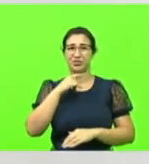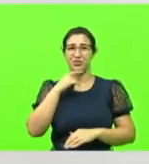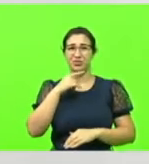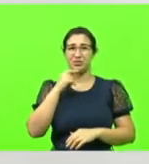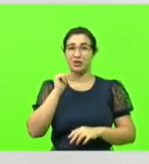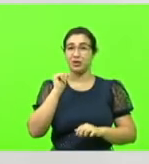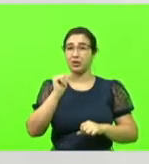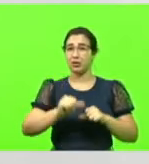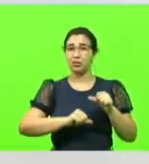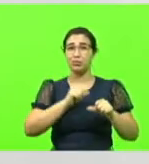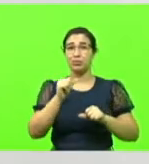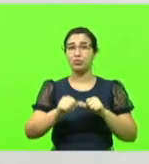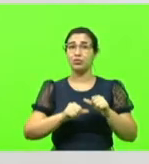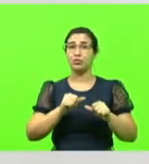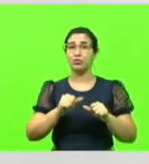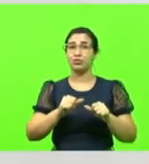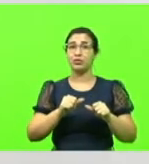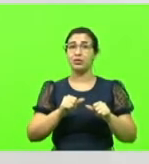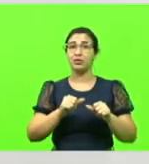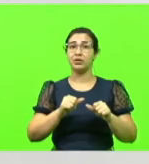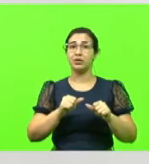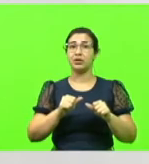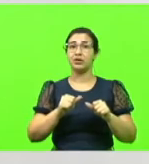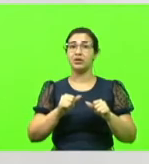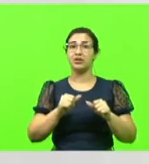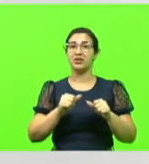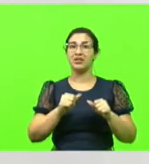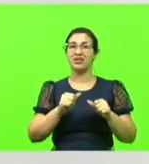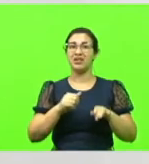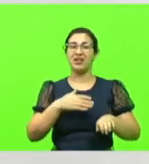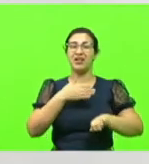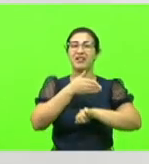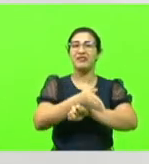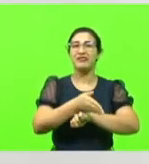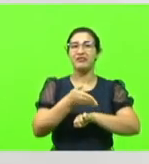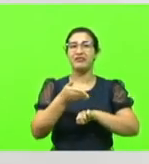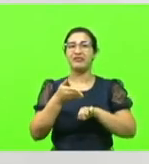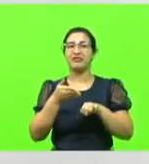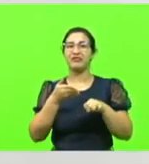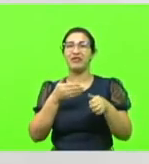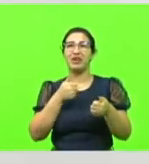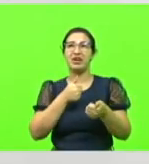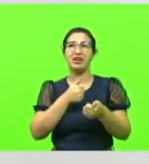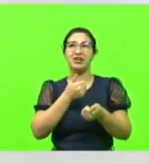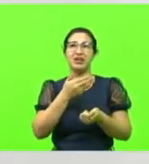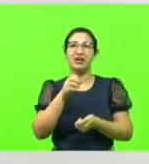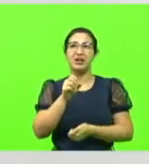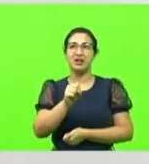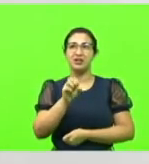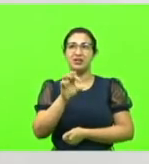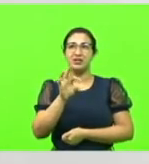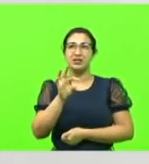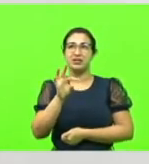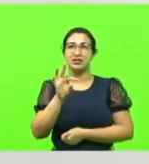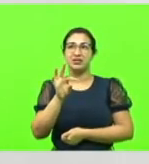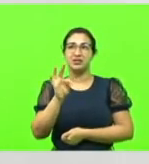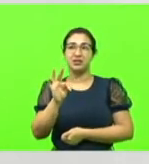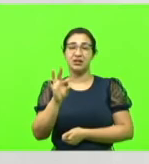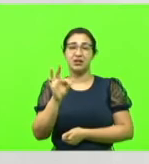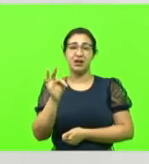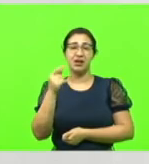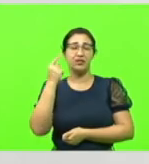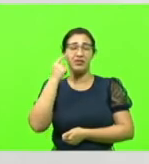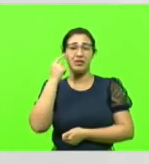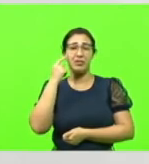mudança no Congresso Nacional, ele recorre ao puxadinho chamado Supremo Tribunal Federal para tentar legislar. E tem